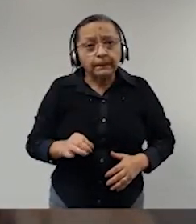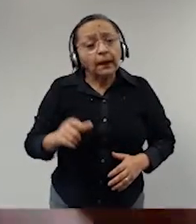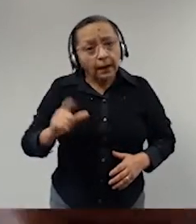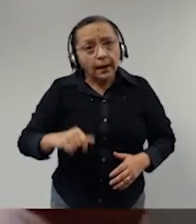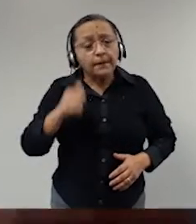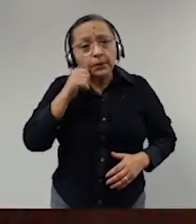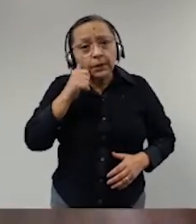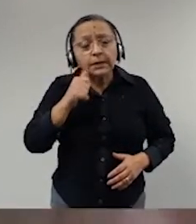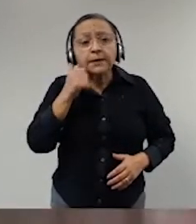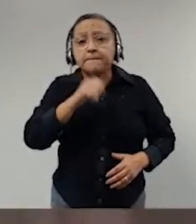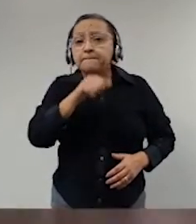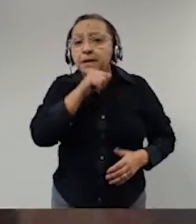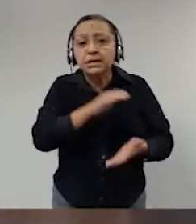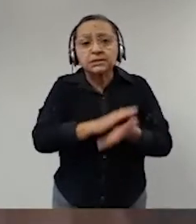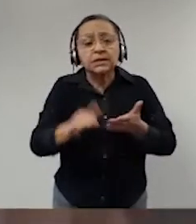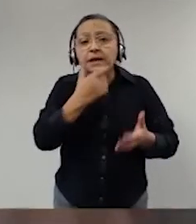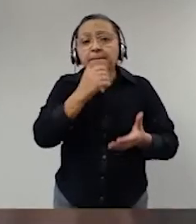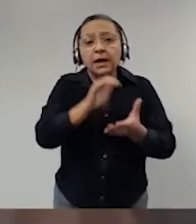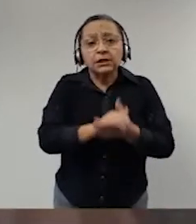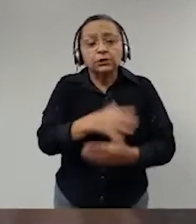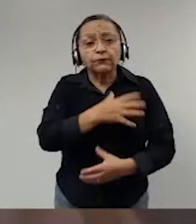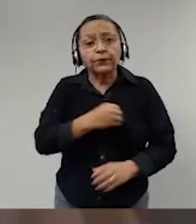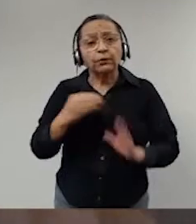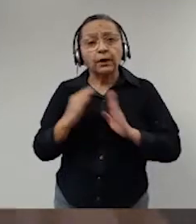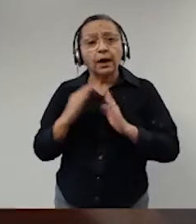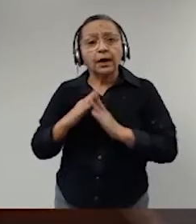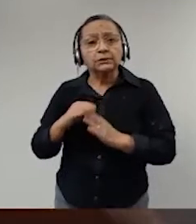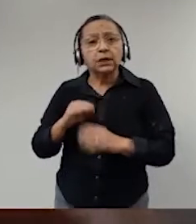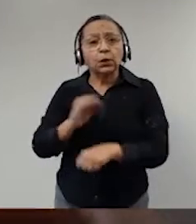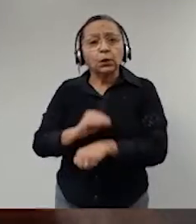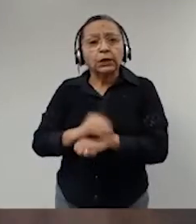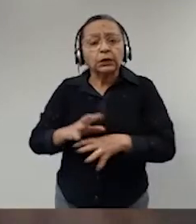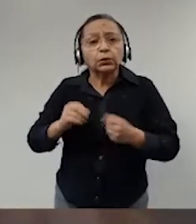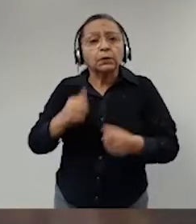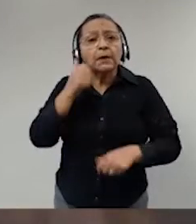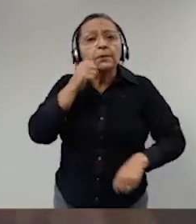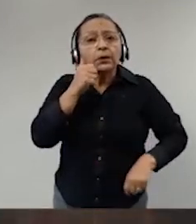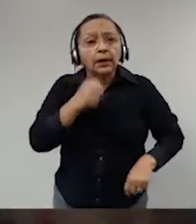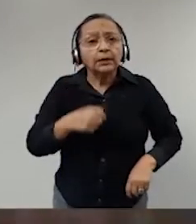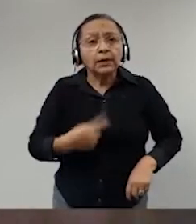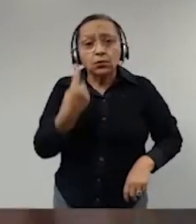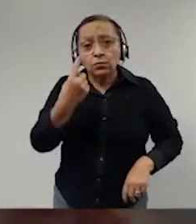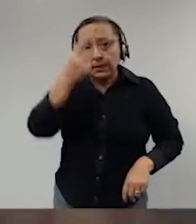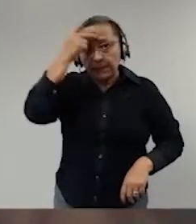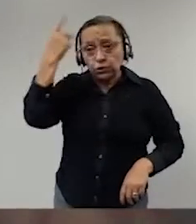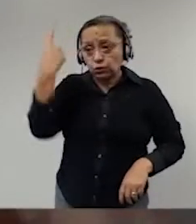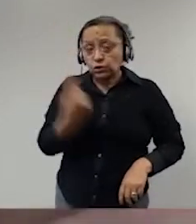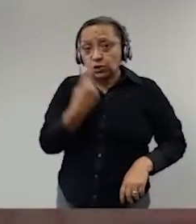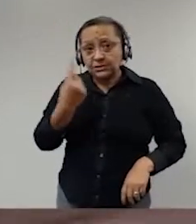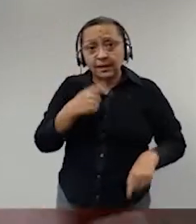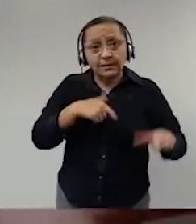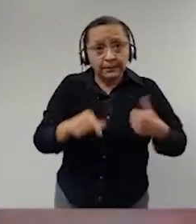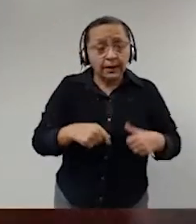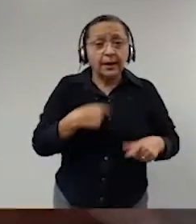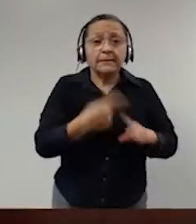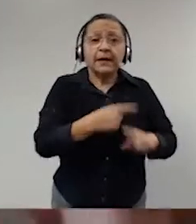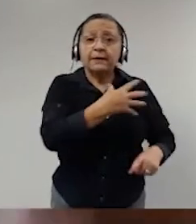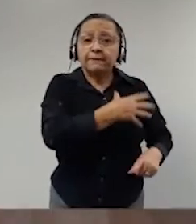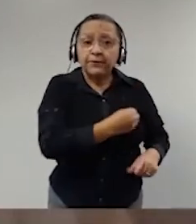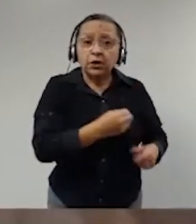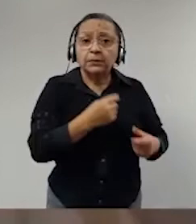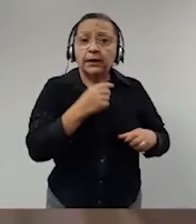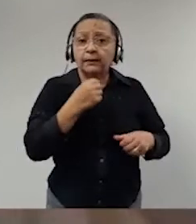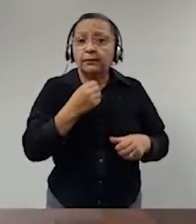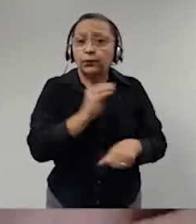mulheres, mães solteiras que estão com filhos e idosos em casa, enquanto uma mulher de classe média que tem uma pessoa para trabalhar com ela em casa está segurando uma onda, uma